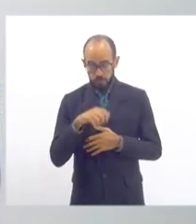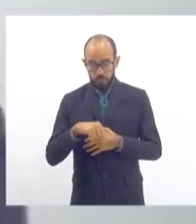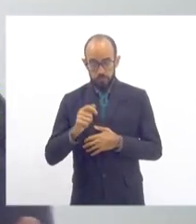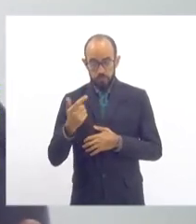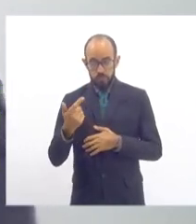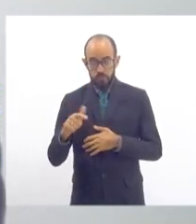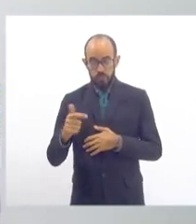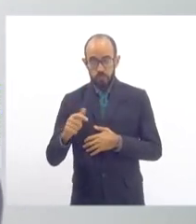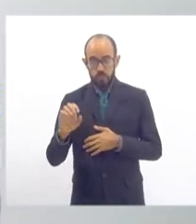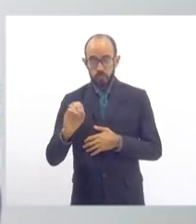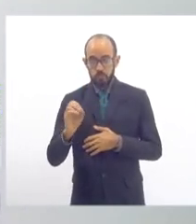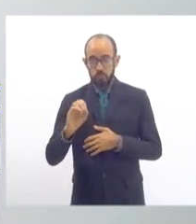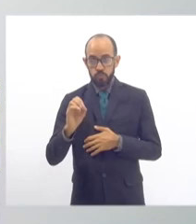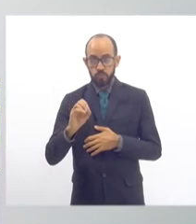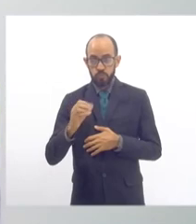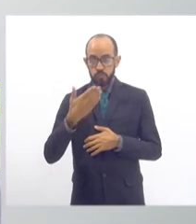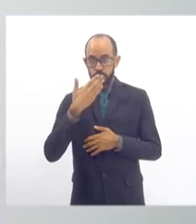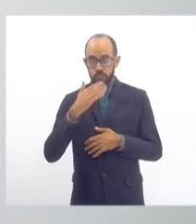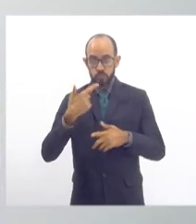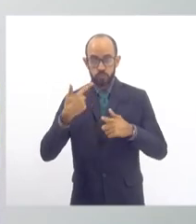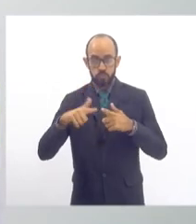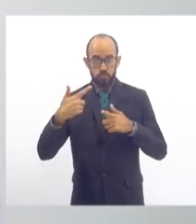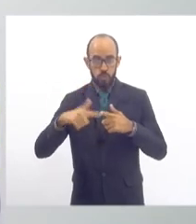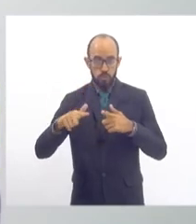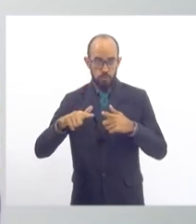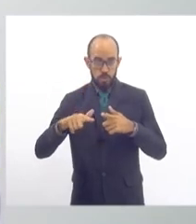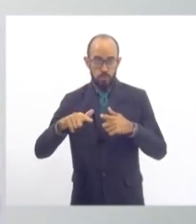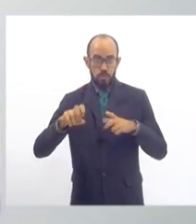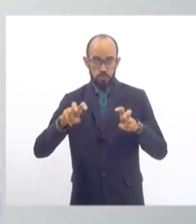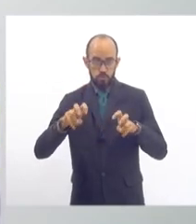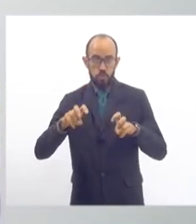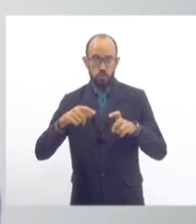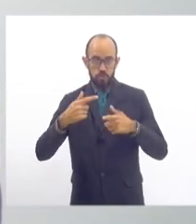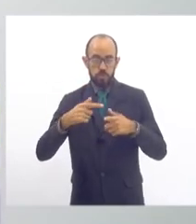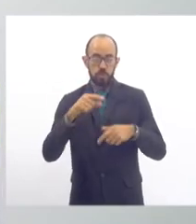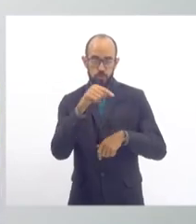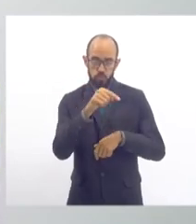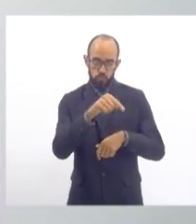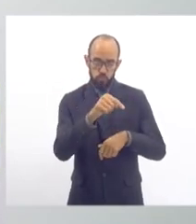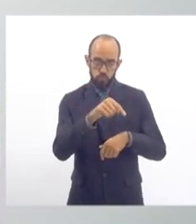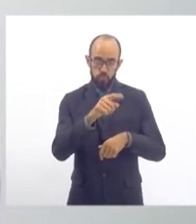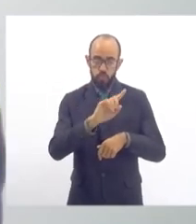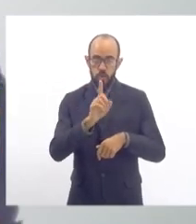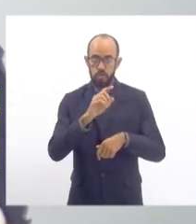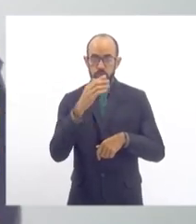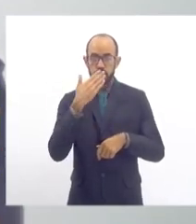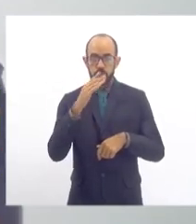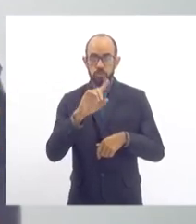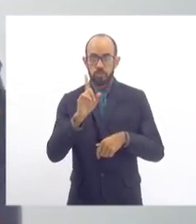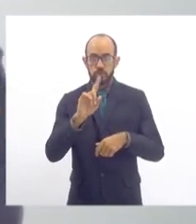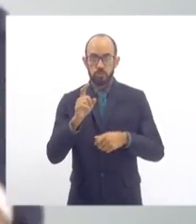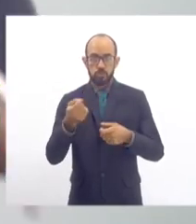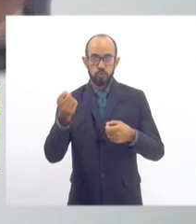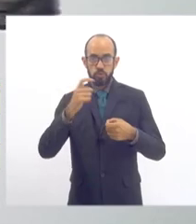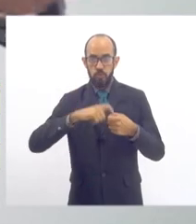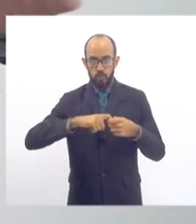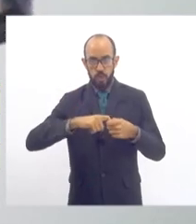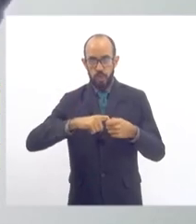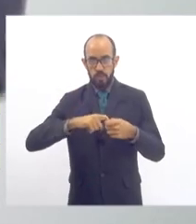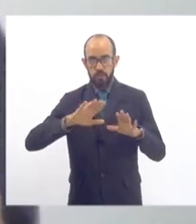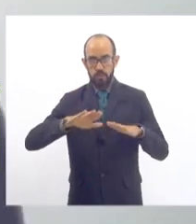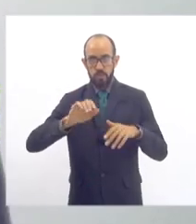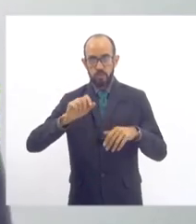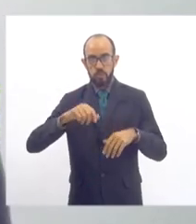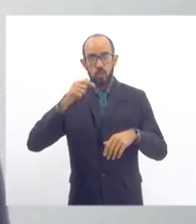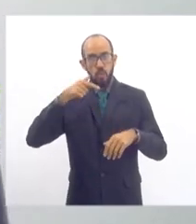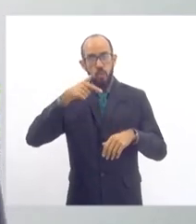de celeuma com relação a isso, porque nós não solicitamos que o processo retornasse, mas ontem, salvo engano, o Alexandre e